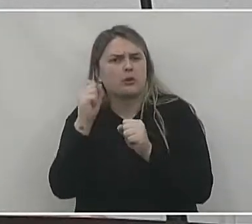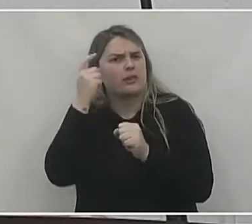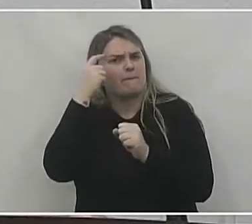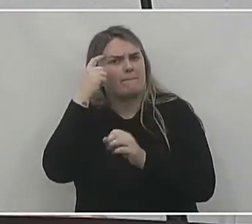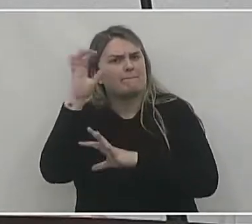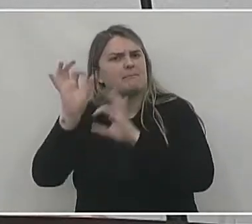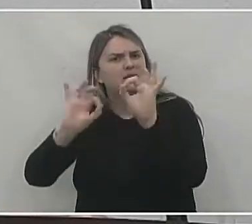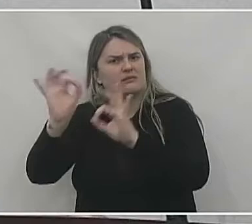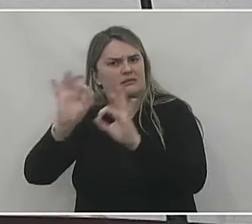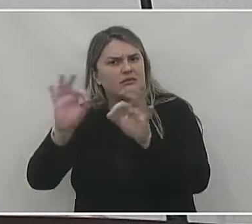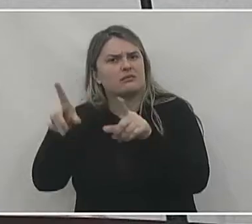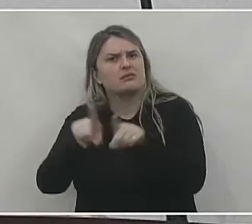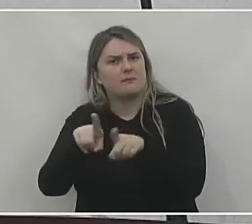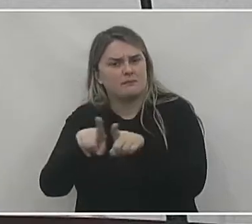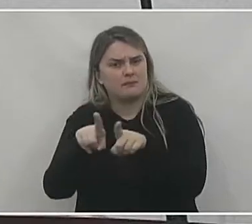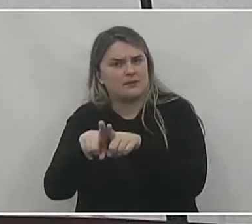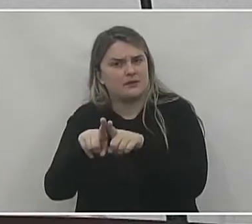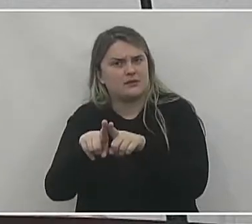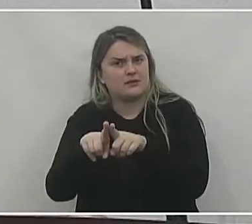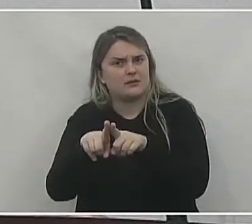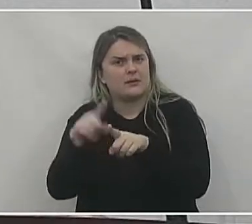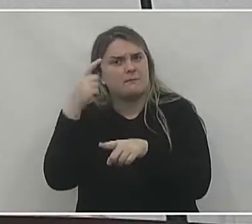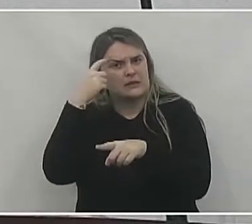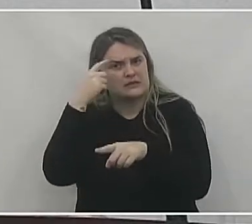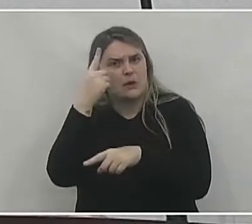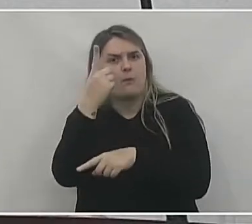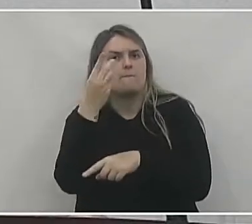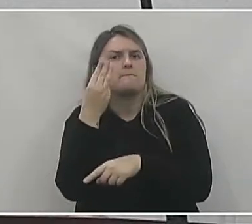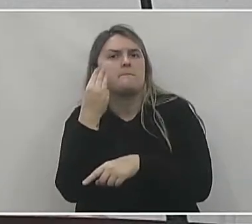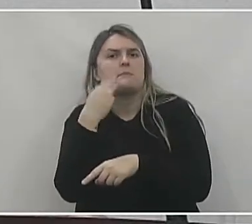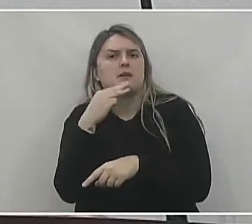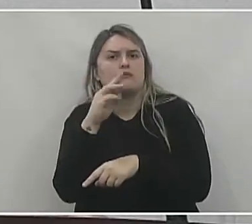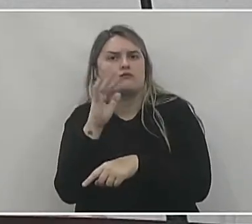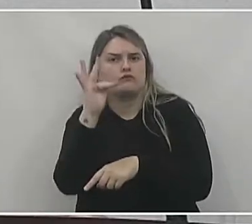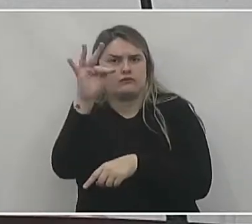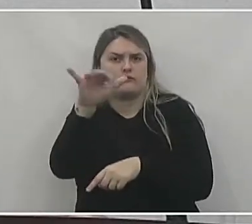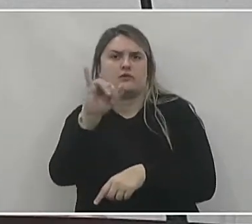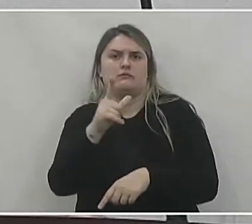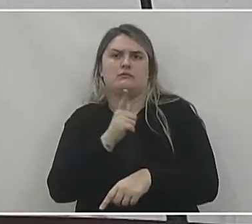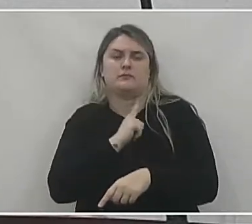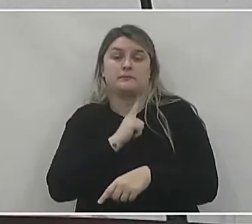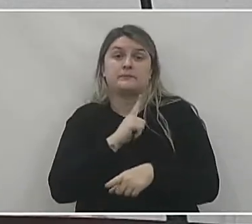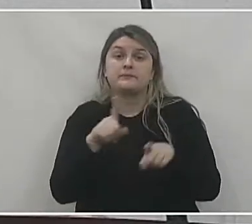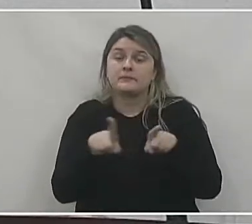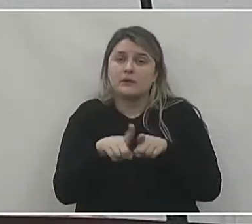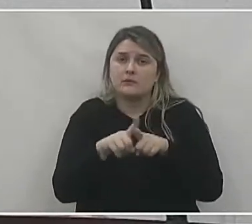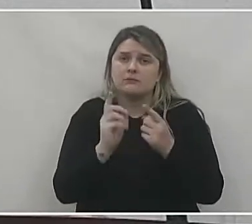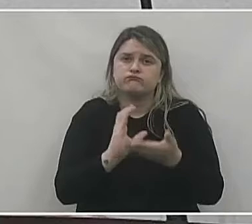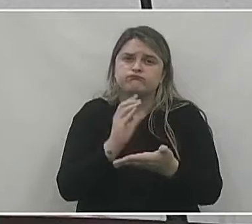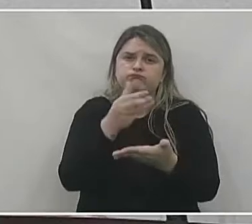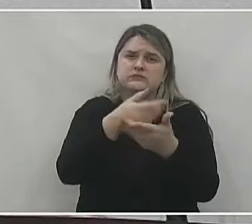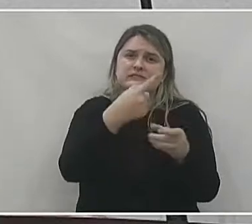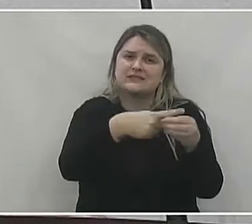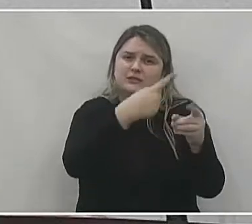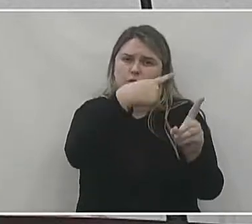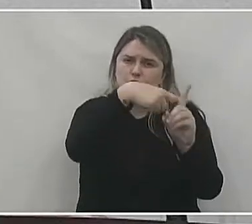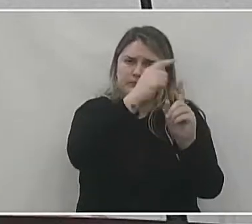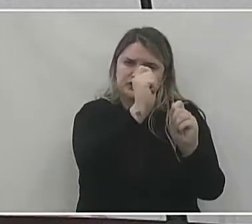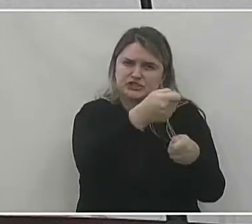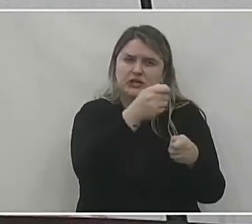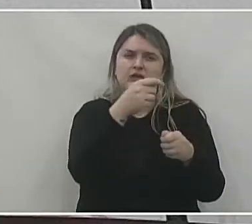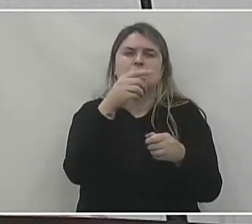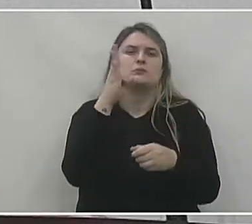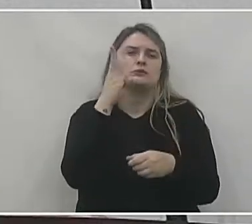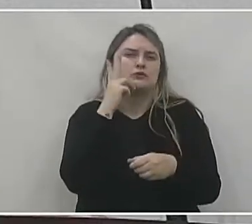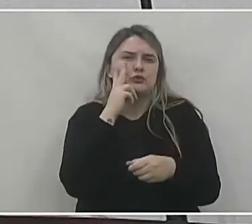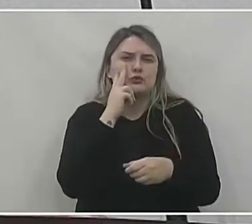planejar a vida dele também contando com esses recursos. E também recursos para Cruz Machado, Bituruna,